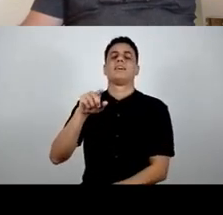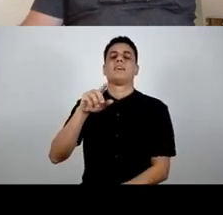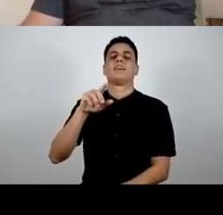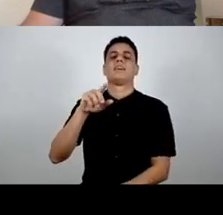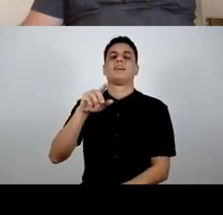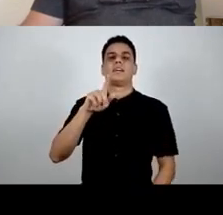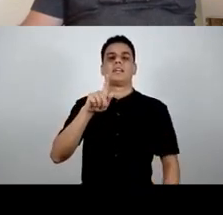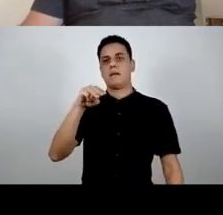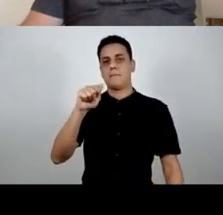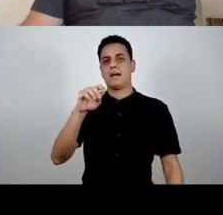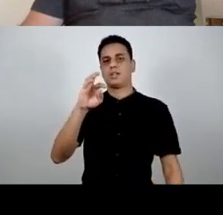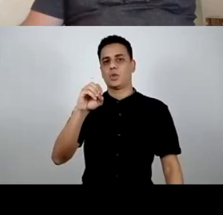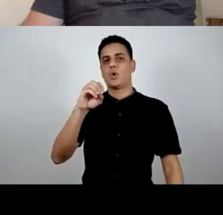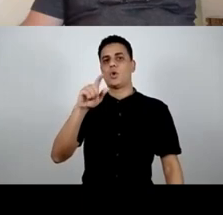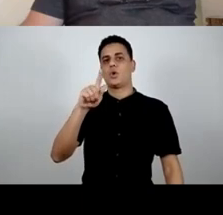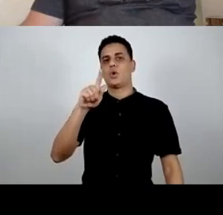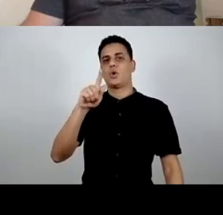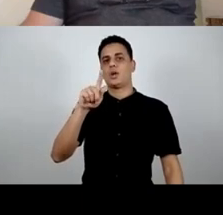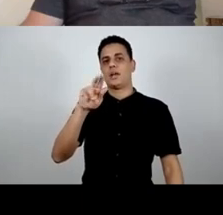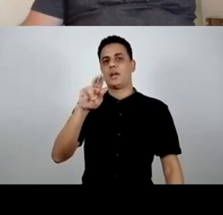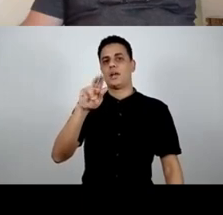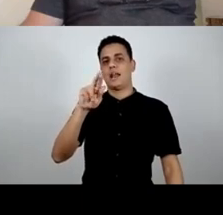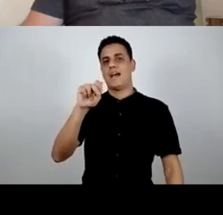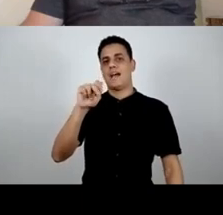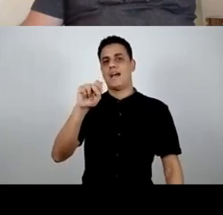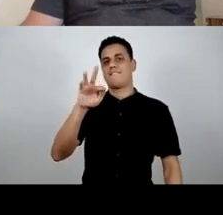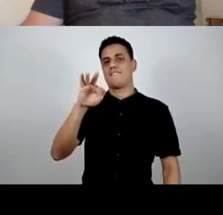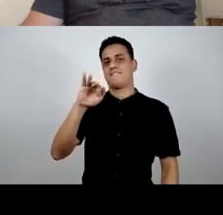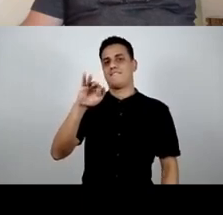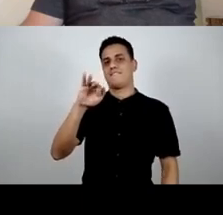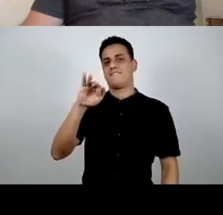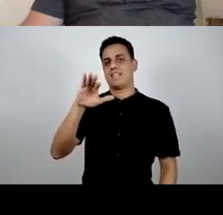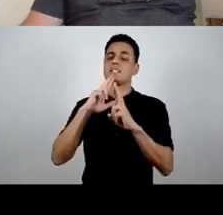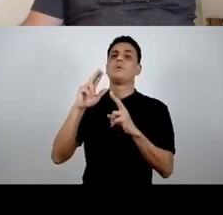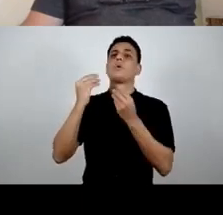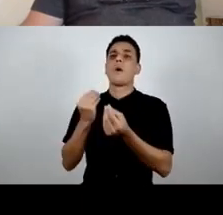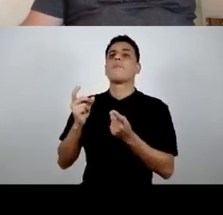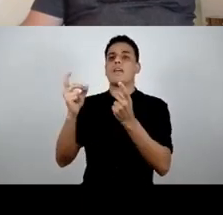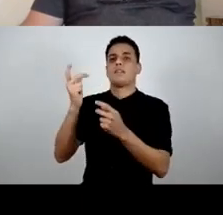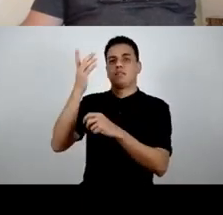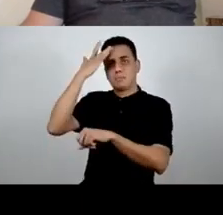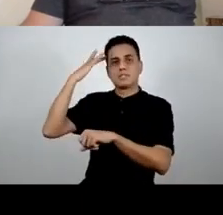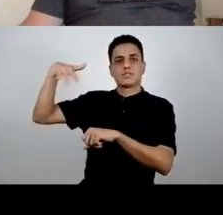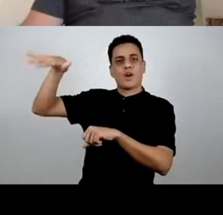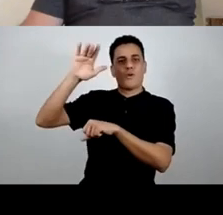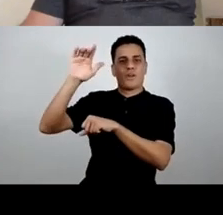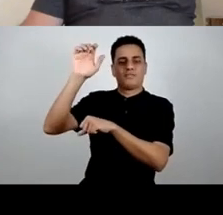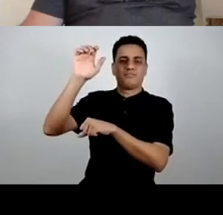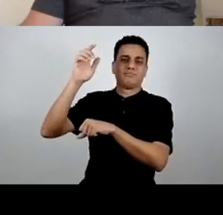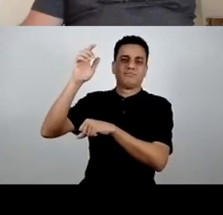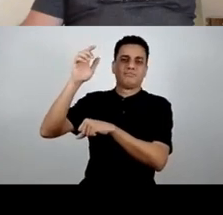em coproduções com o mercado internacional. O Fernando, por favor. Obrigado, Alessandra.